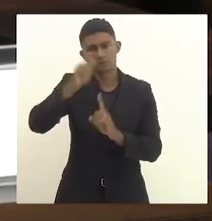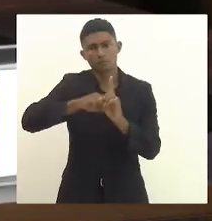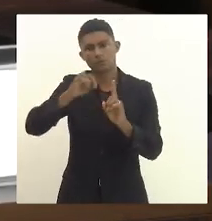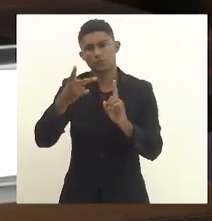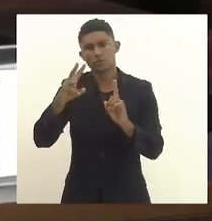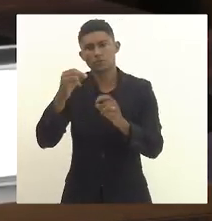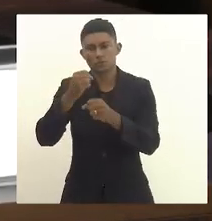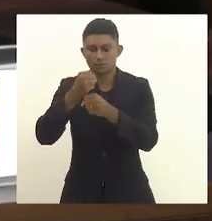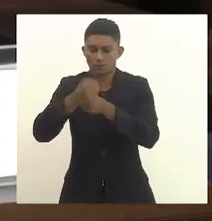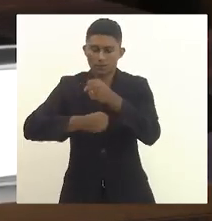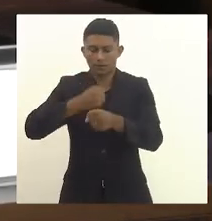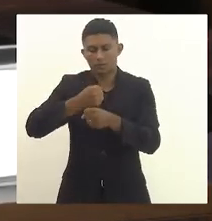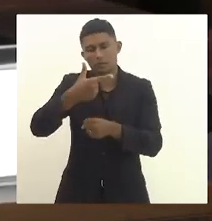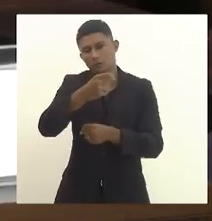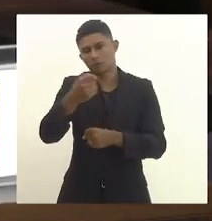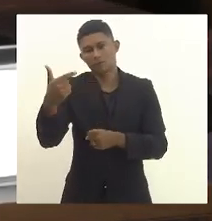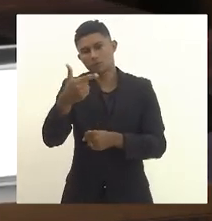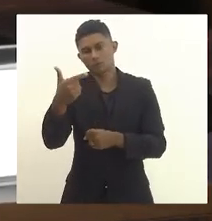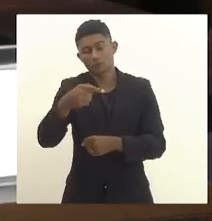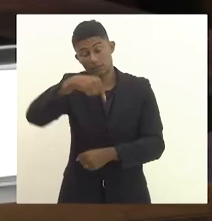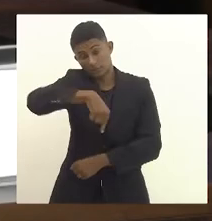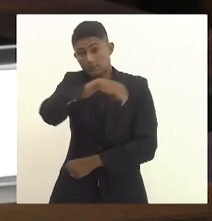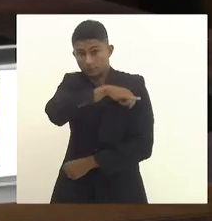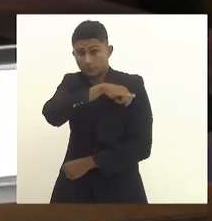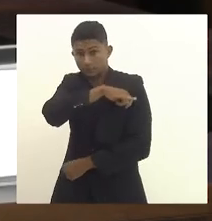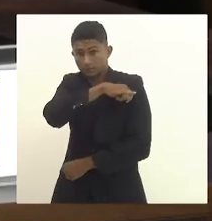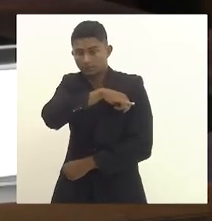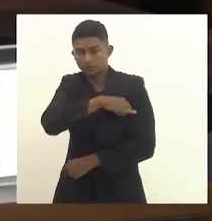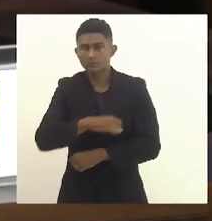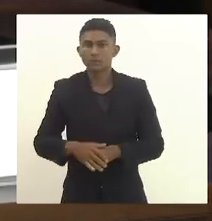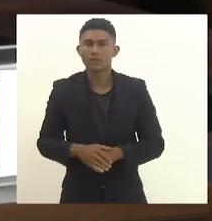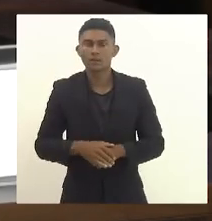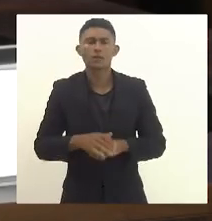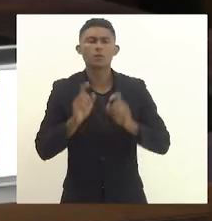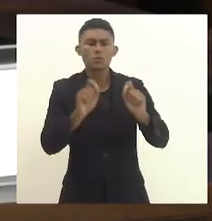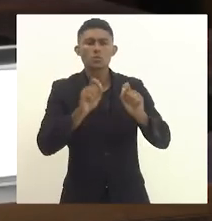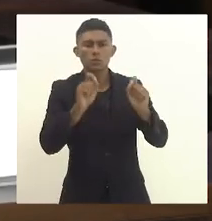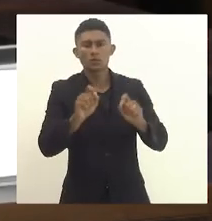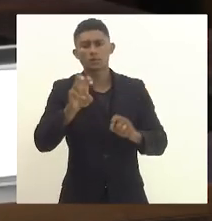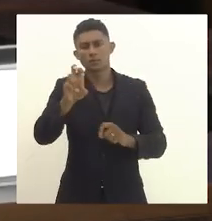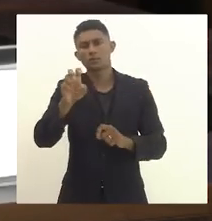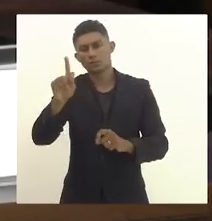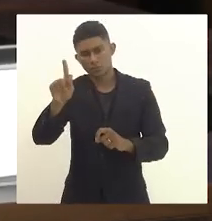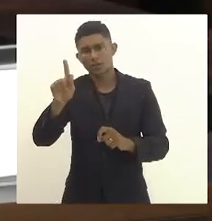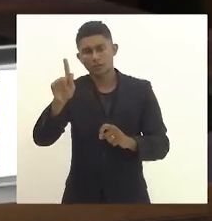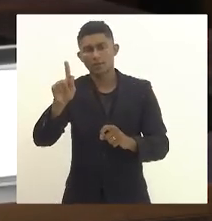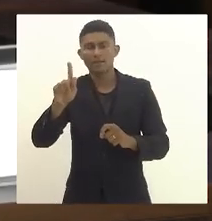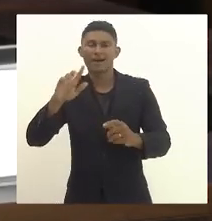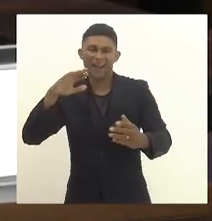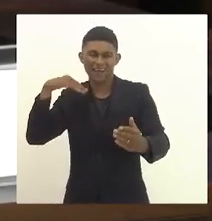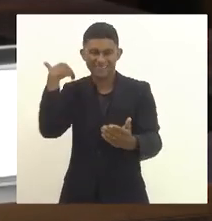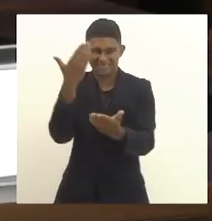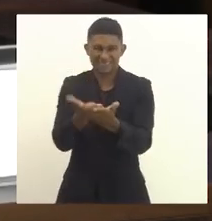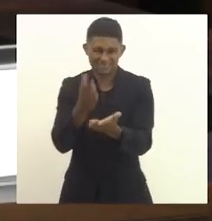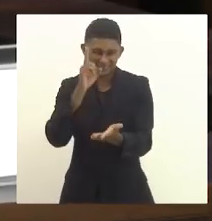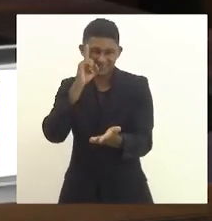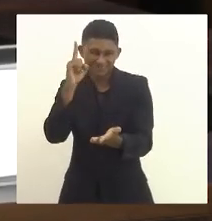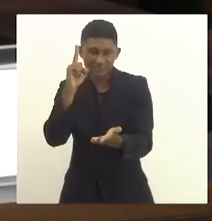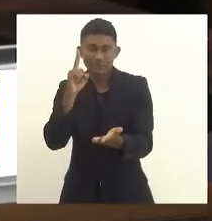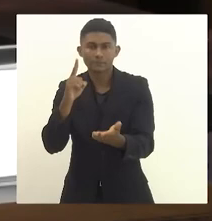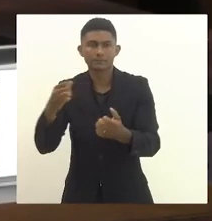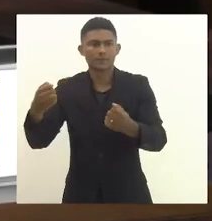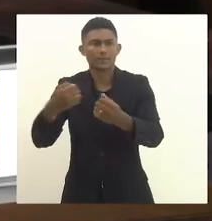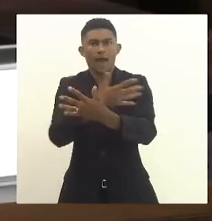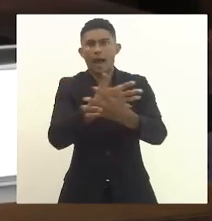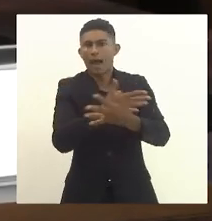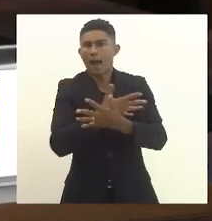pelas capitais do Brasil, incluindo a capital Rio de Janeiro, que terão comercialmente o 5G até esta data, todas as cidades do